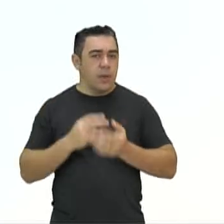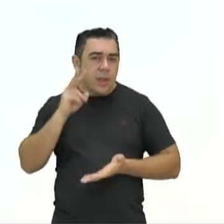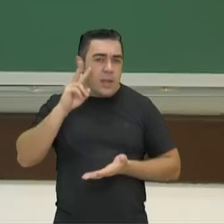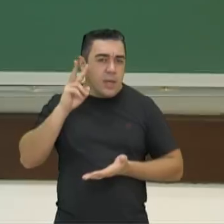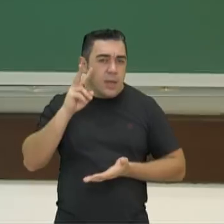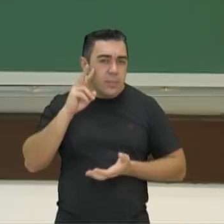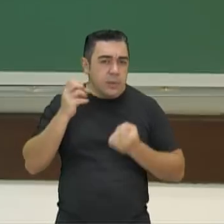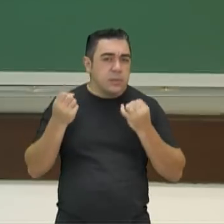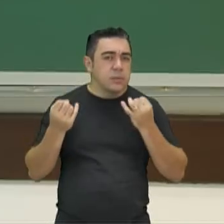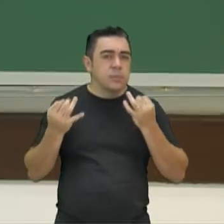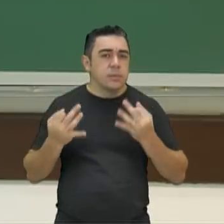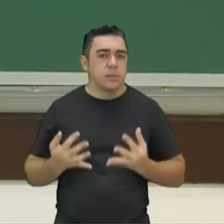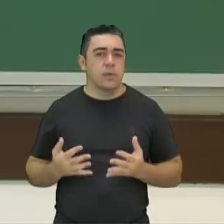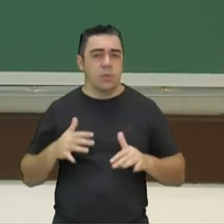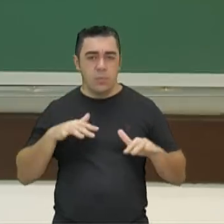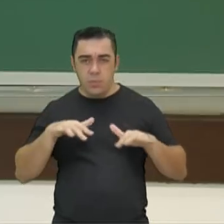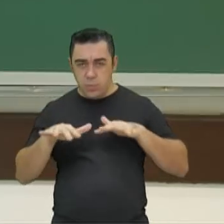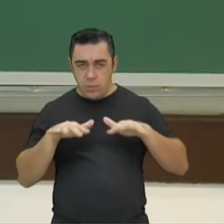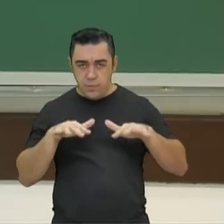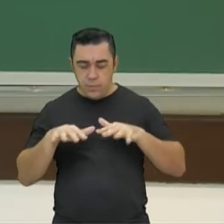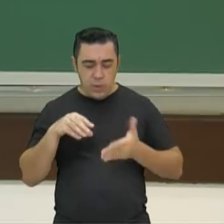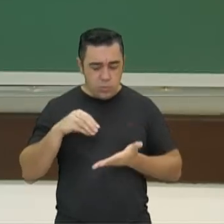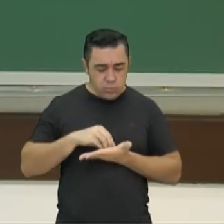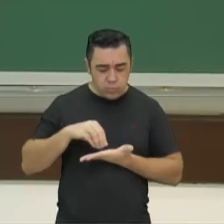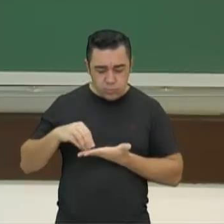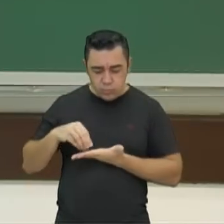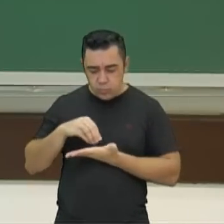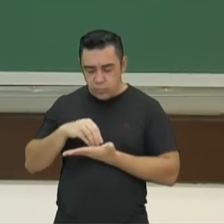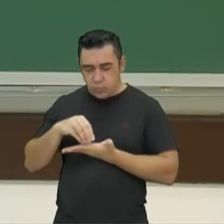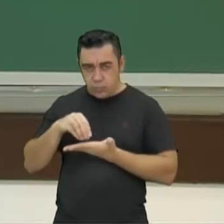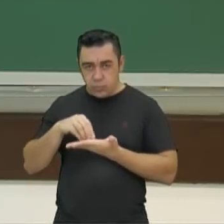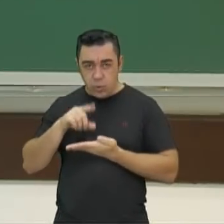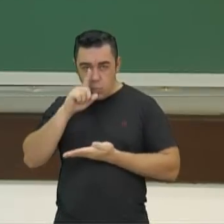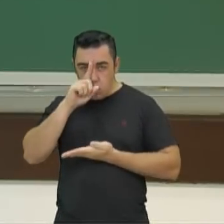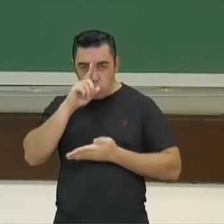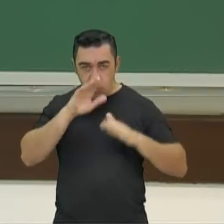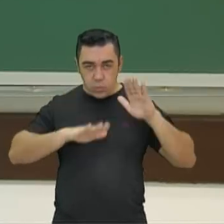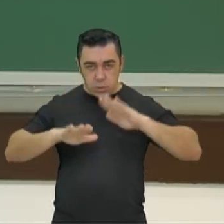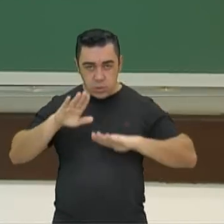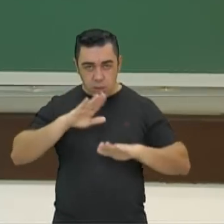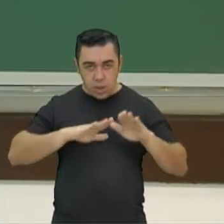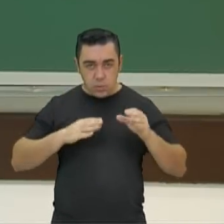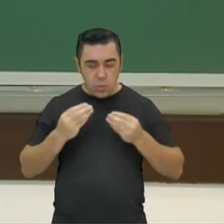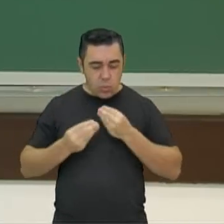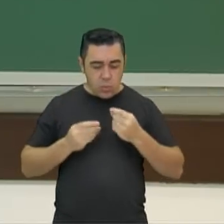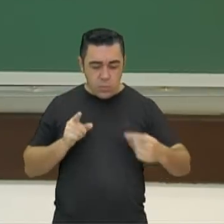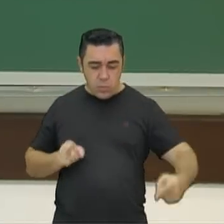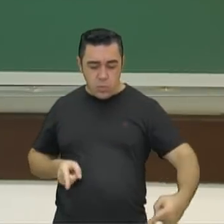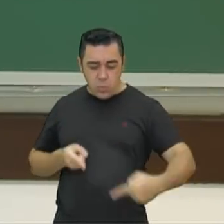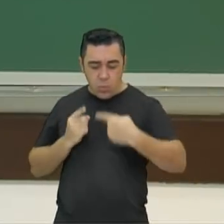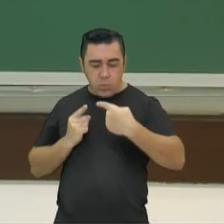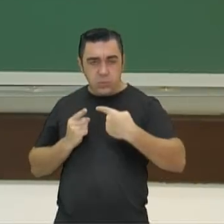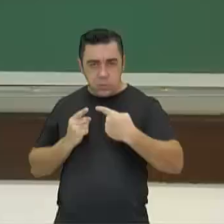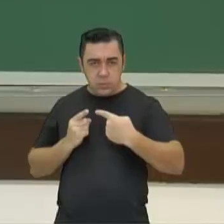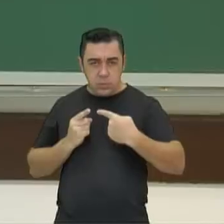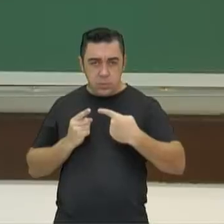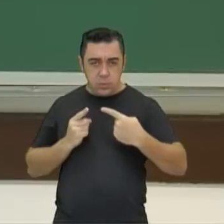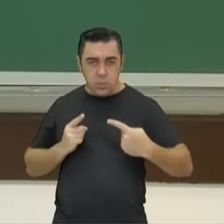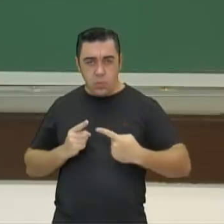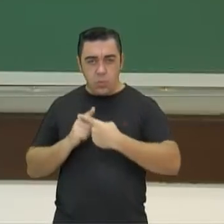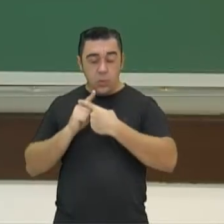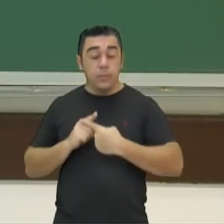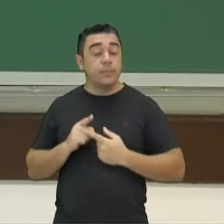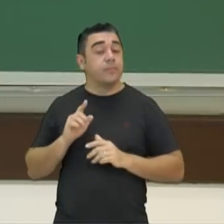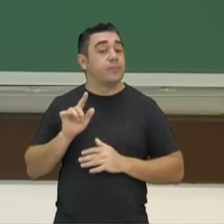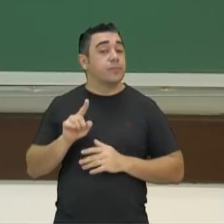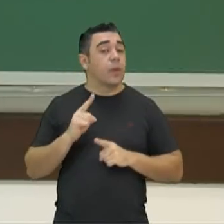estava falando ali nos movimentos das peças que tem que cuidar com o contra-ataque do adversário? Por quê? Porque, por